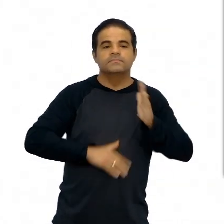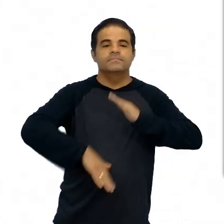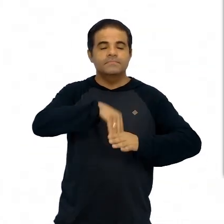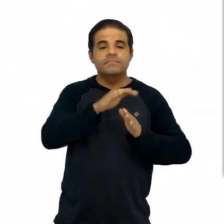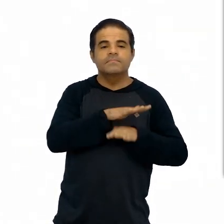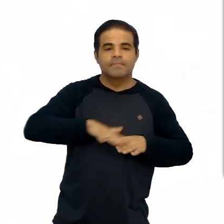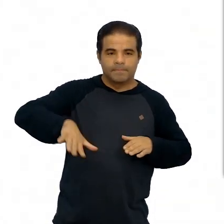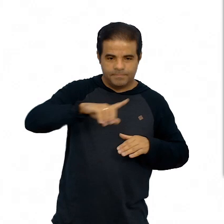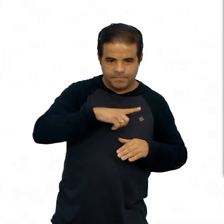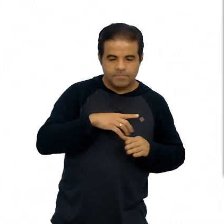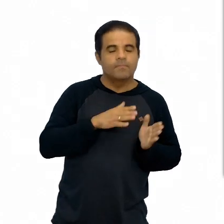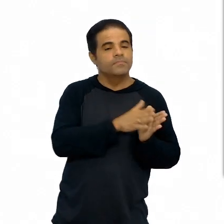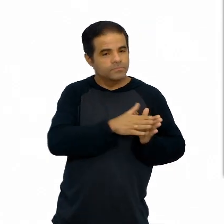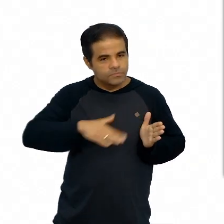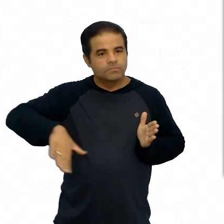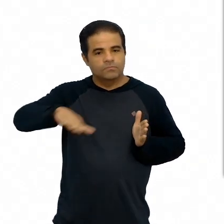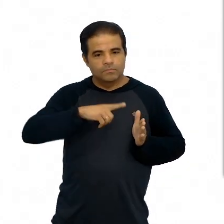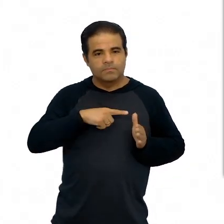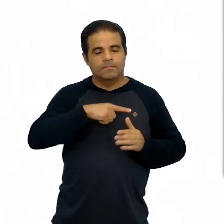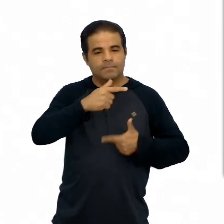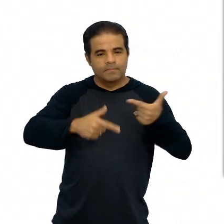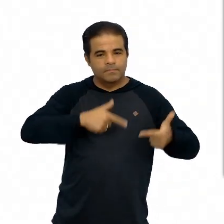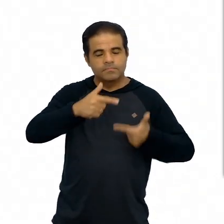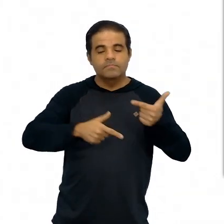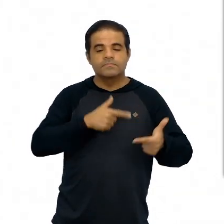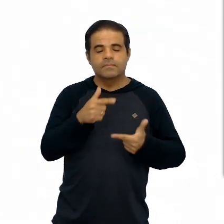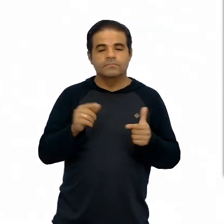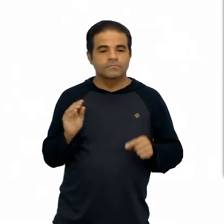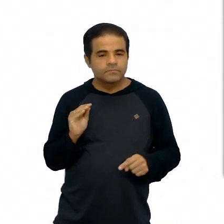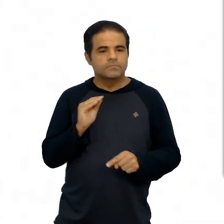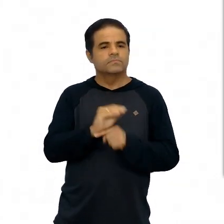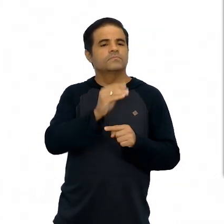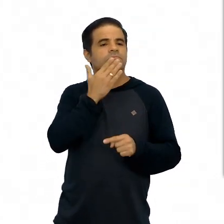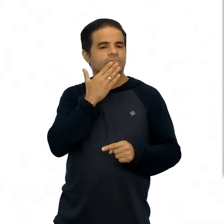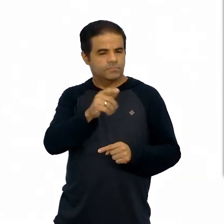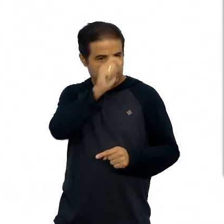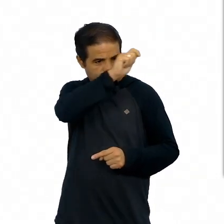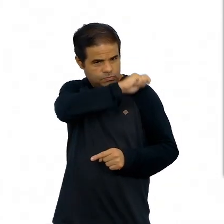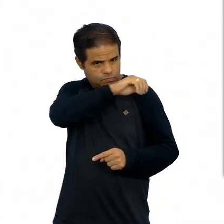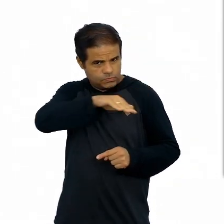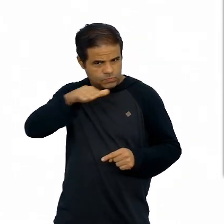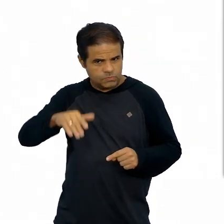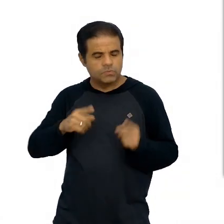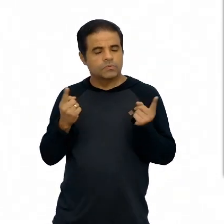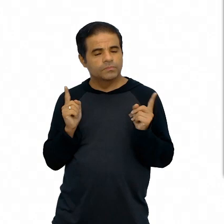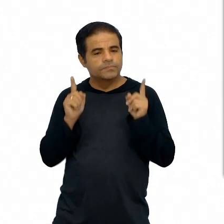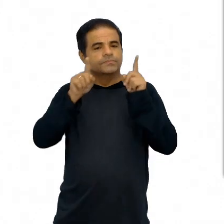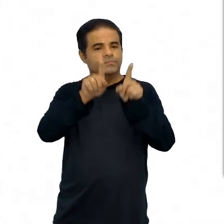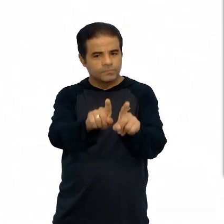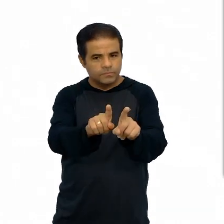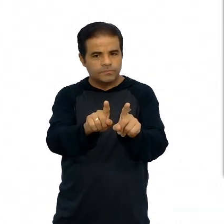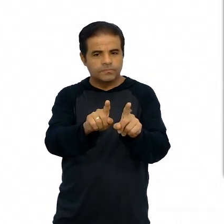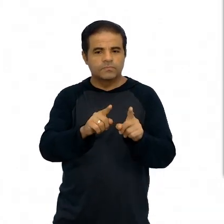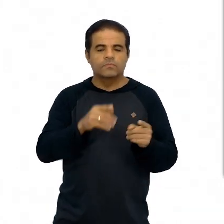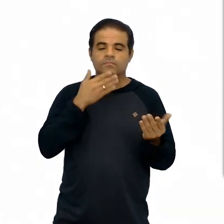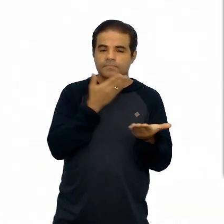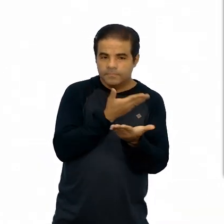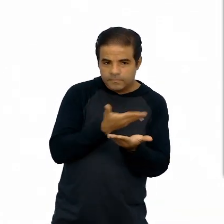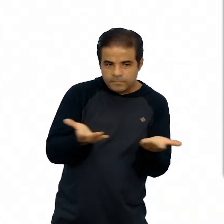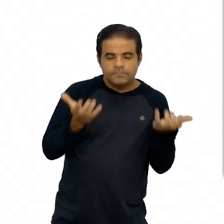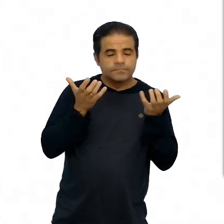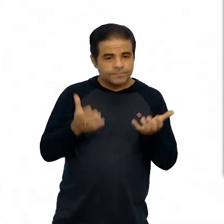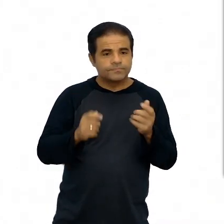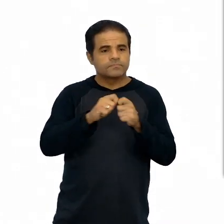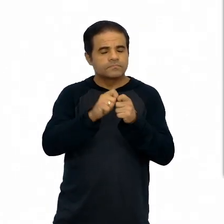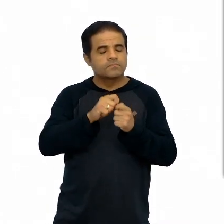e aprendizagem. Solicite aos seus alunos que, em duplas, leiam, analisem e realizem